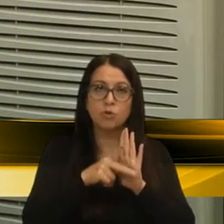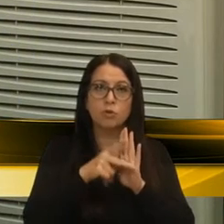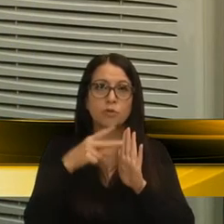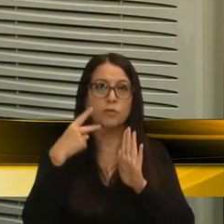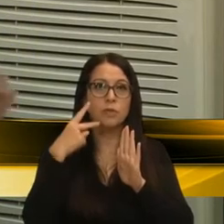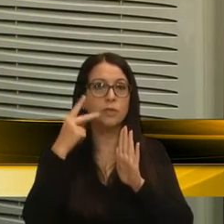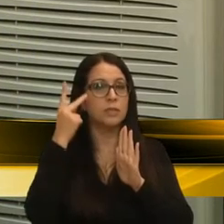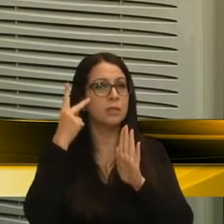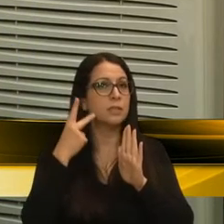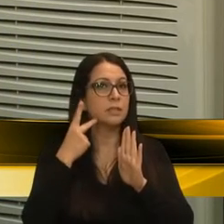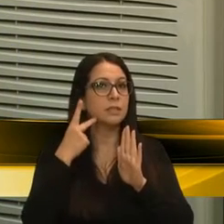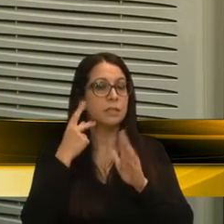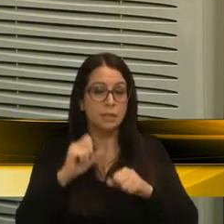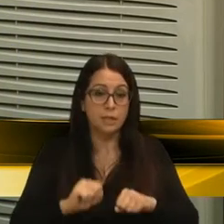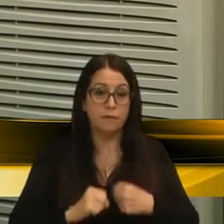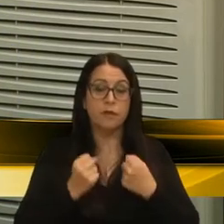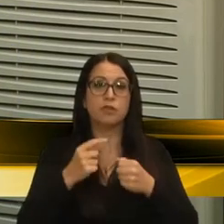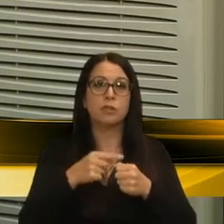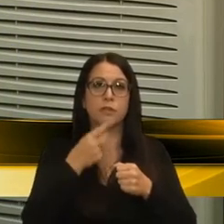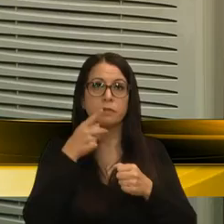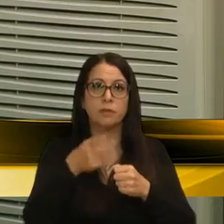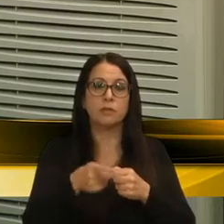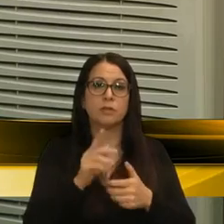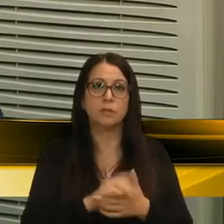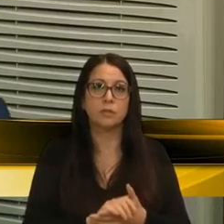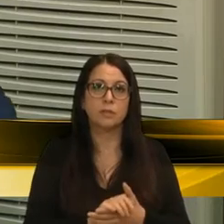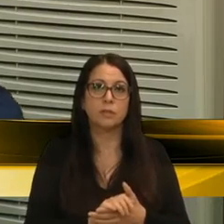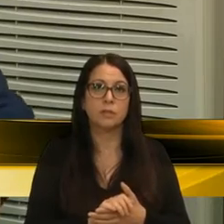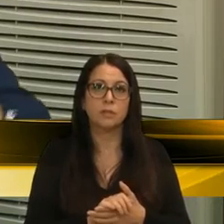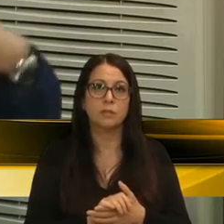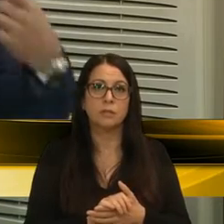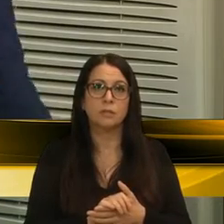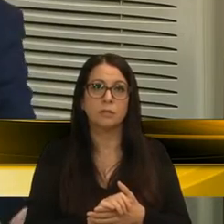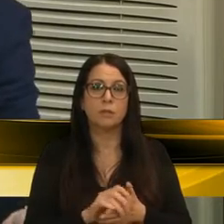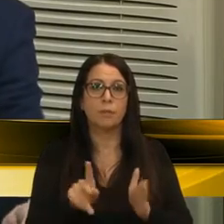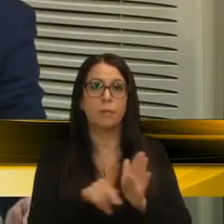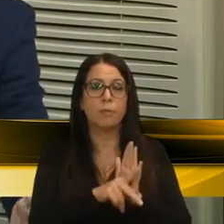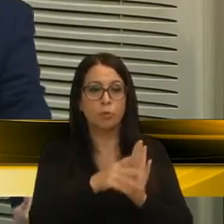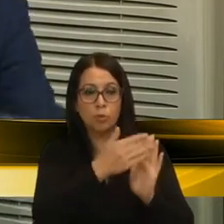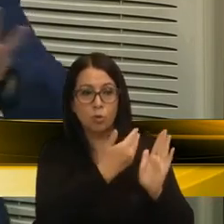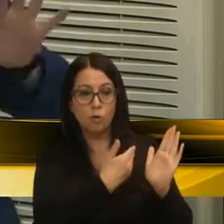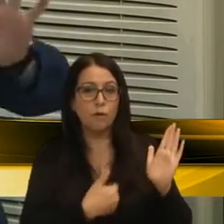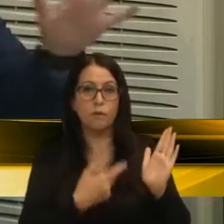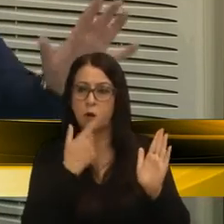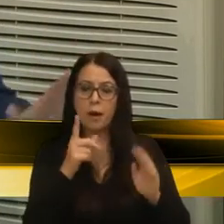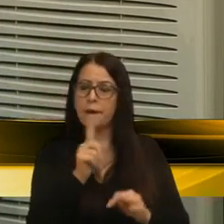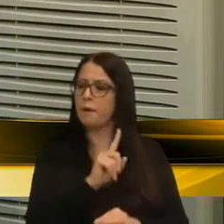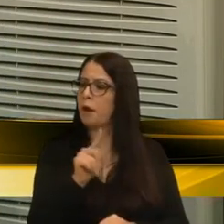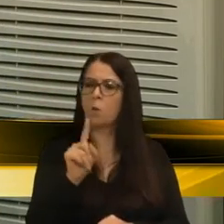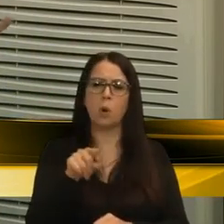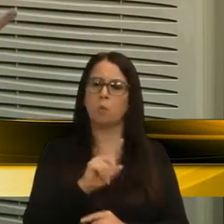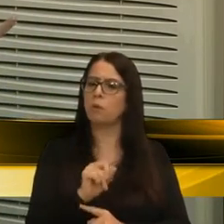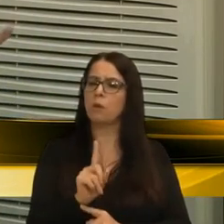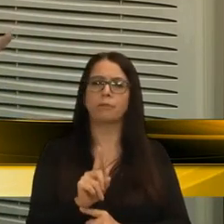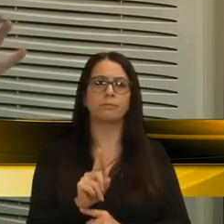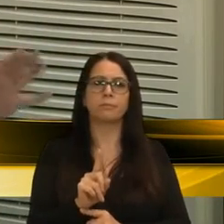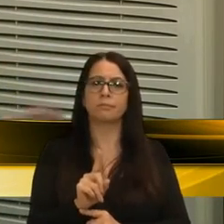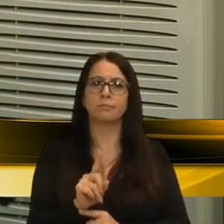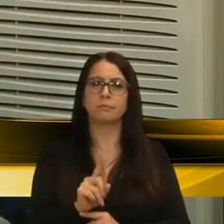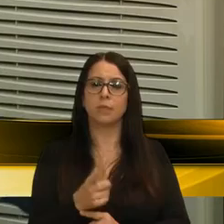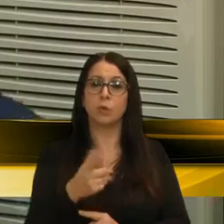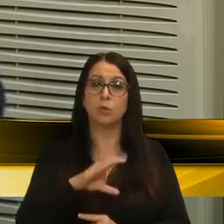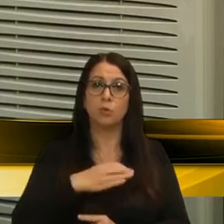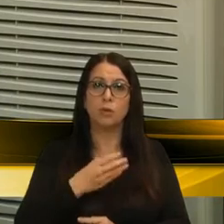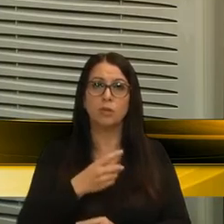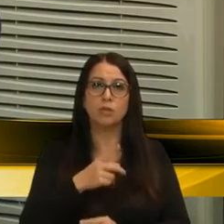o vereador renato nunes ao qual defendia que fez discurso para defender e o próprio governo disse não não é não é não teve a